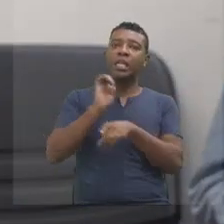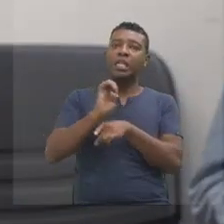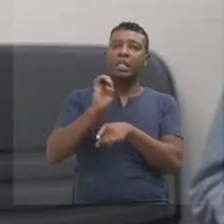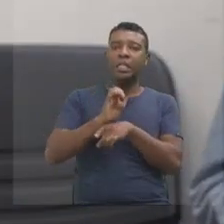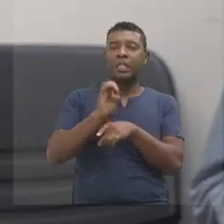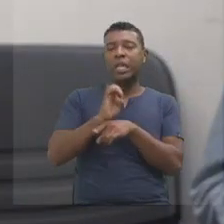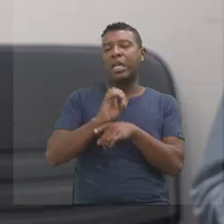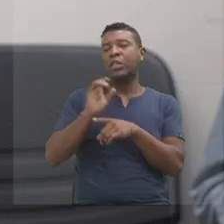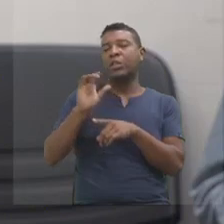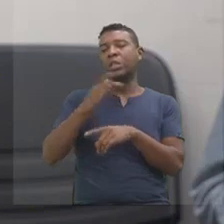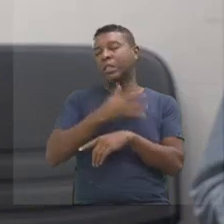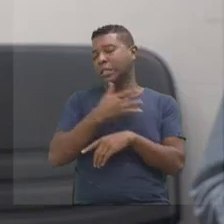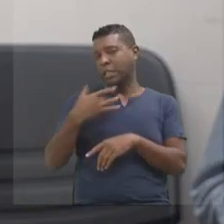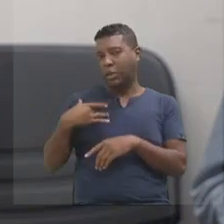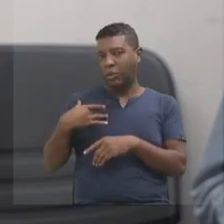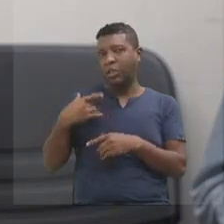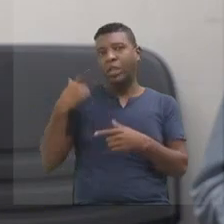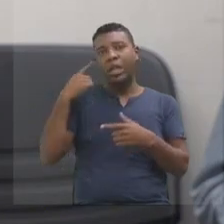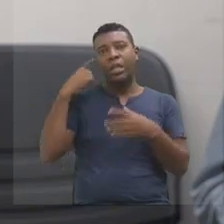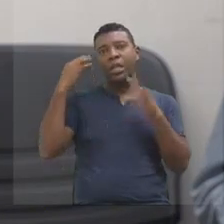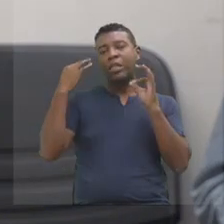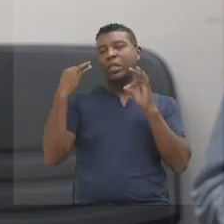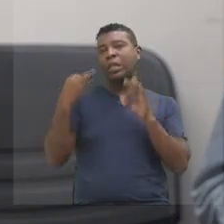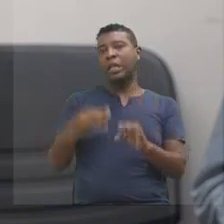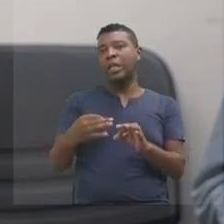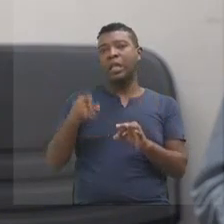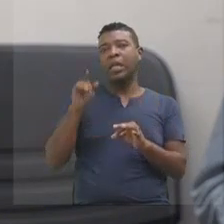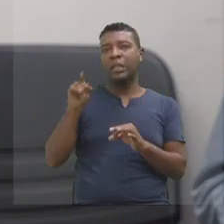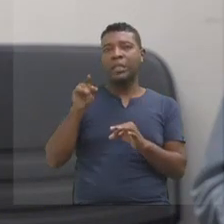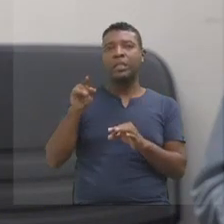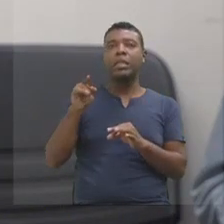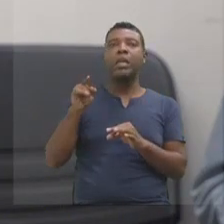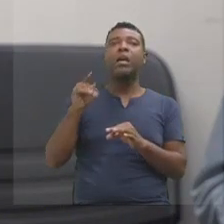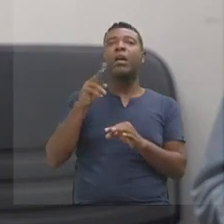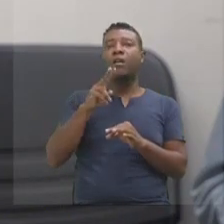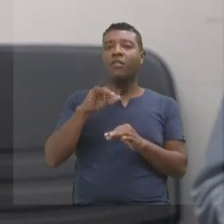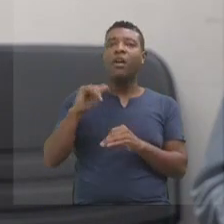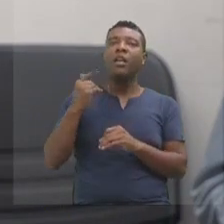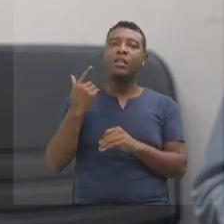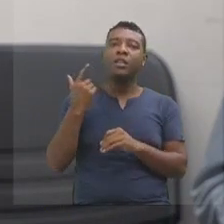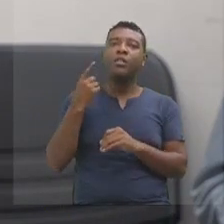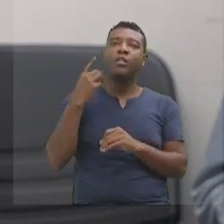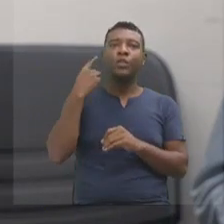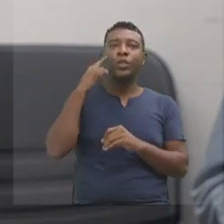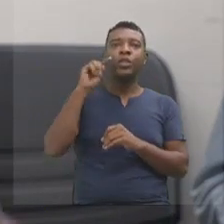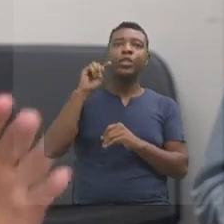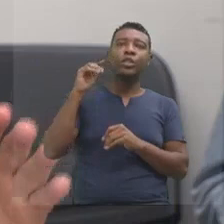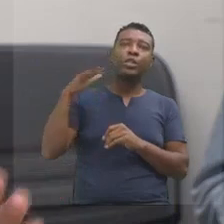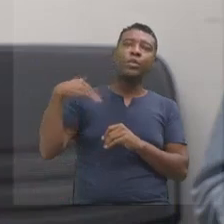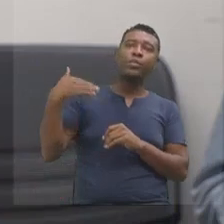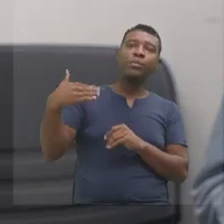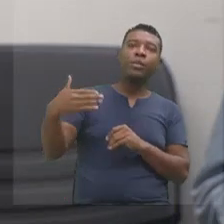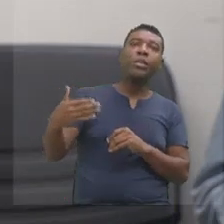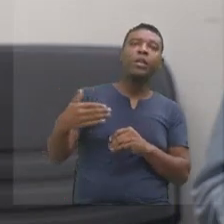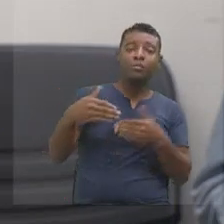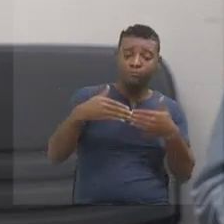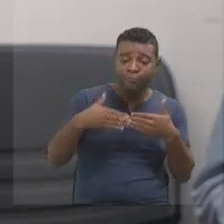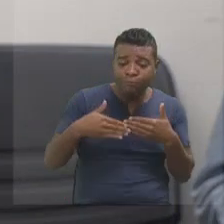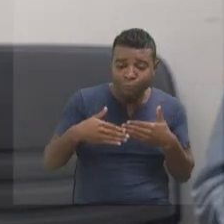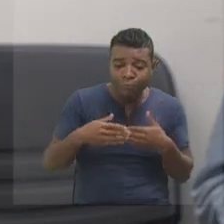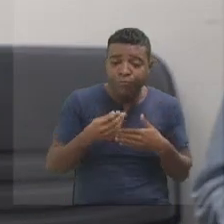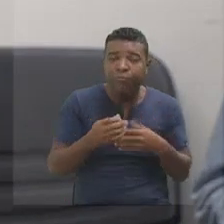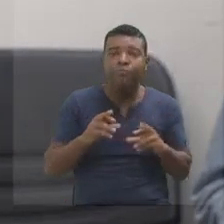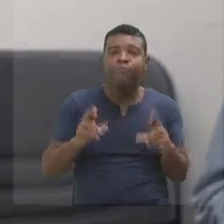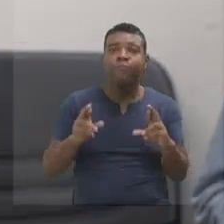eu tenho certeza Fábio que você vai ser um dia brevemente se Deus quiser